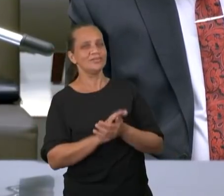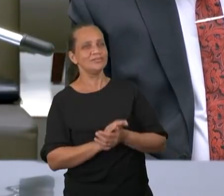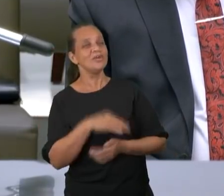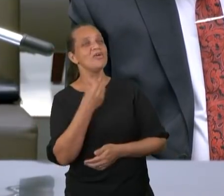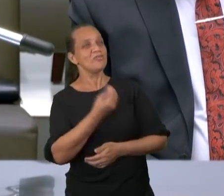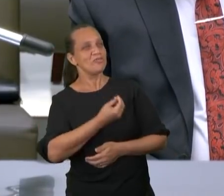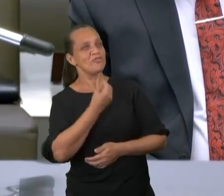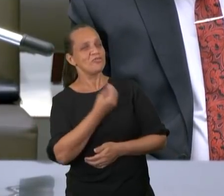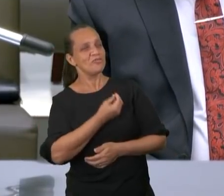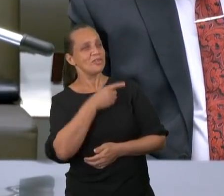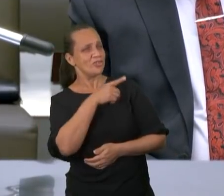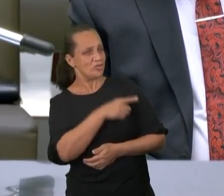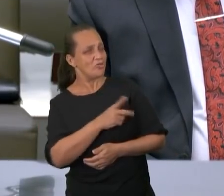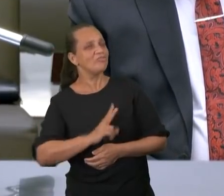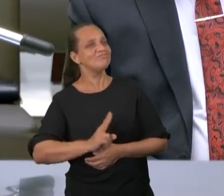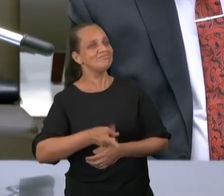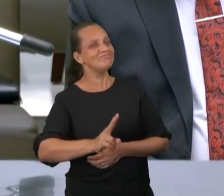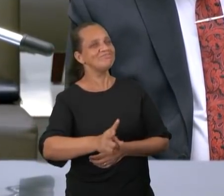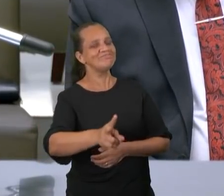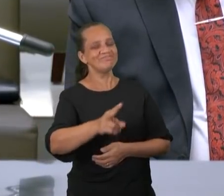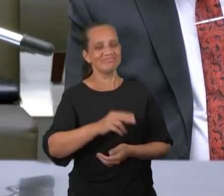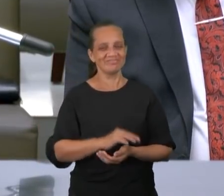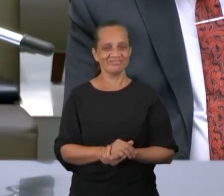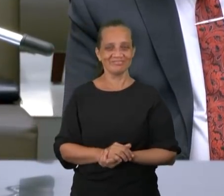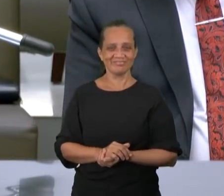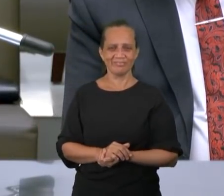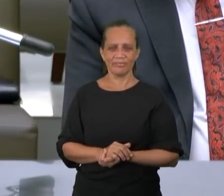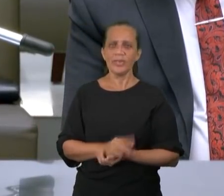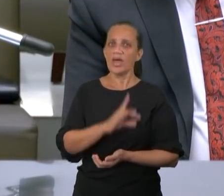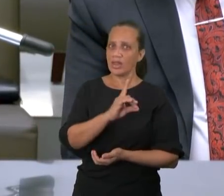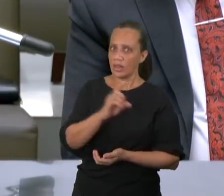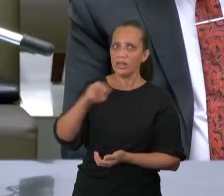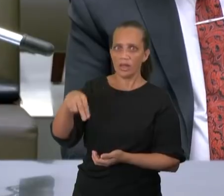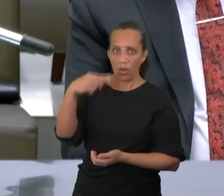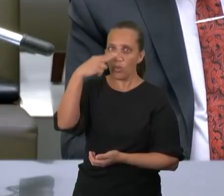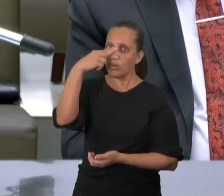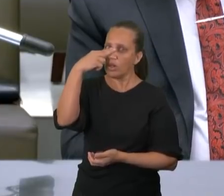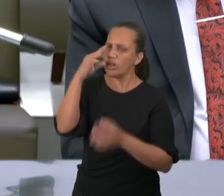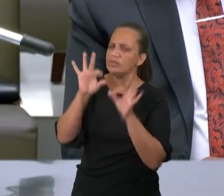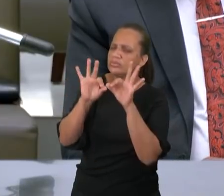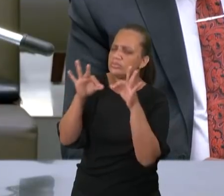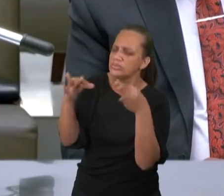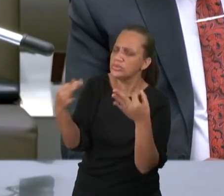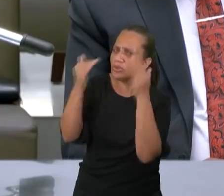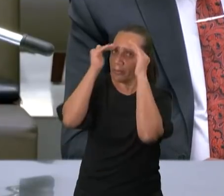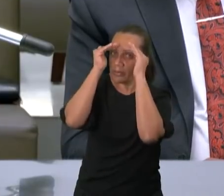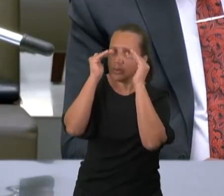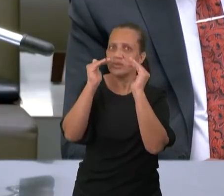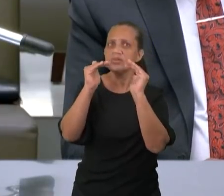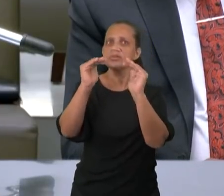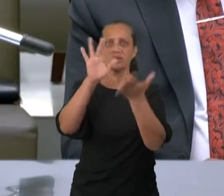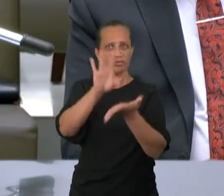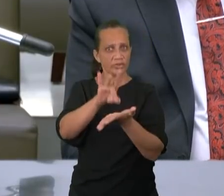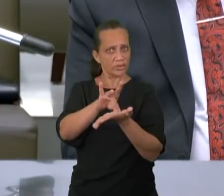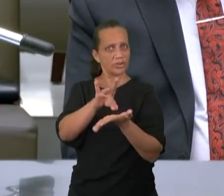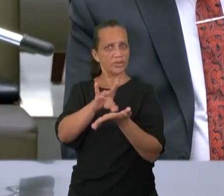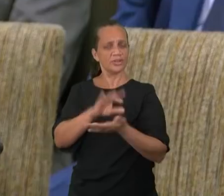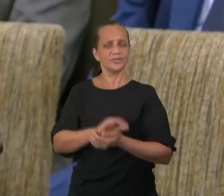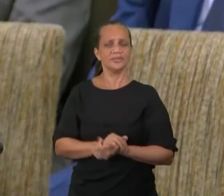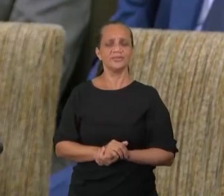vive para sempre. Daniel era um crente, irmãos, humilde, obediente.